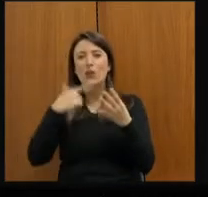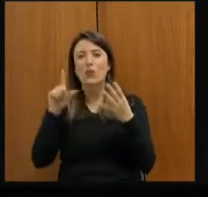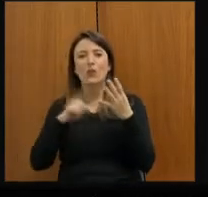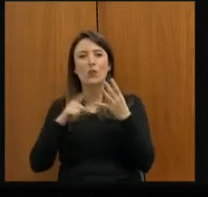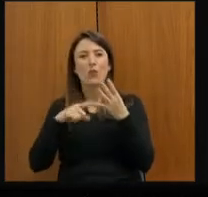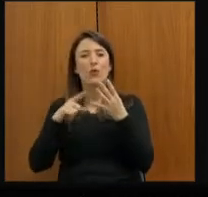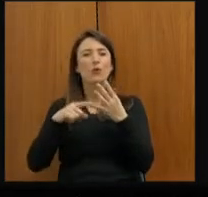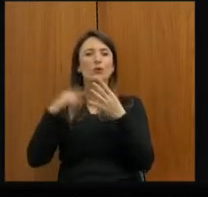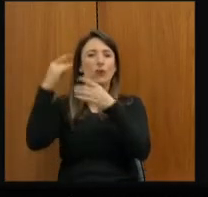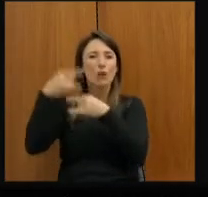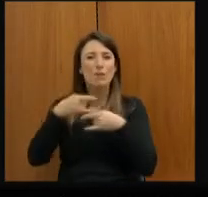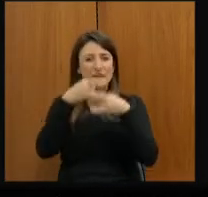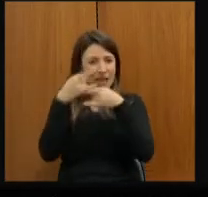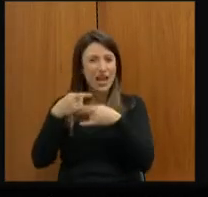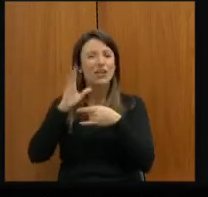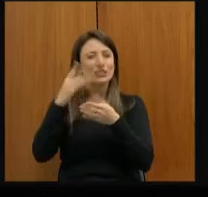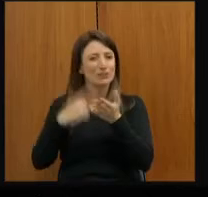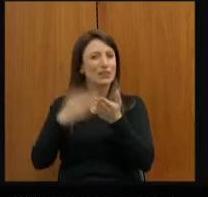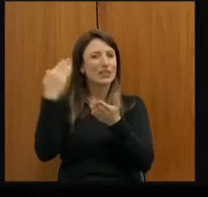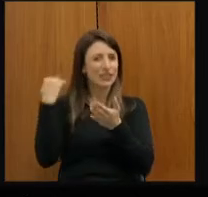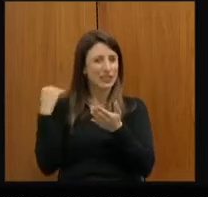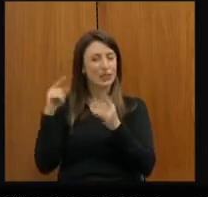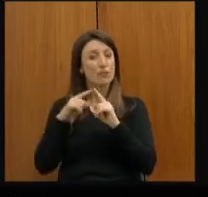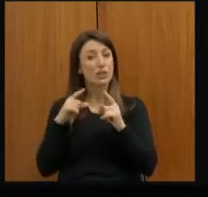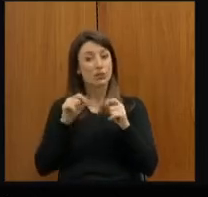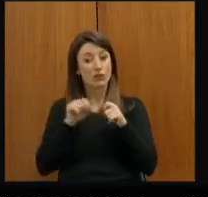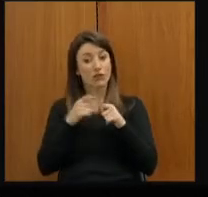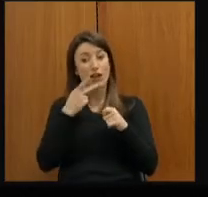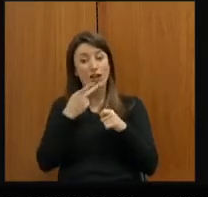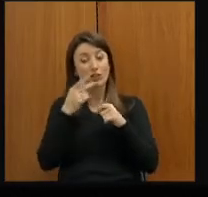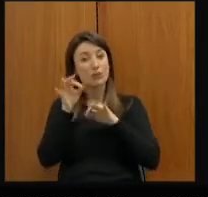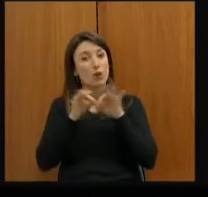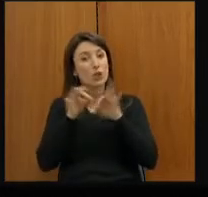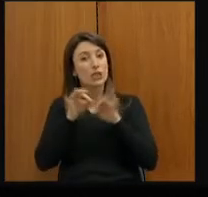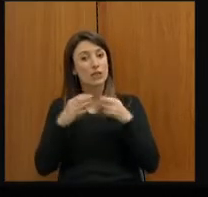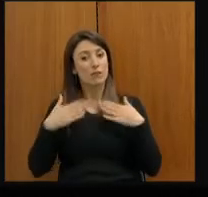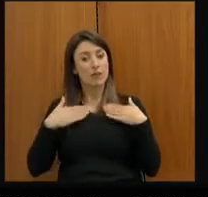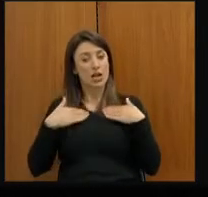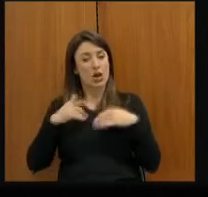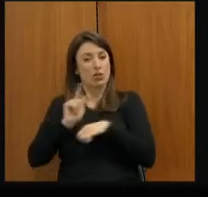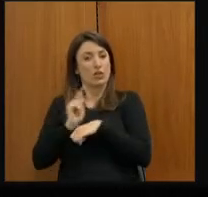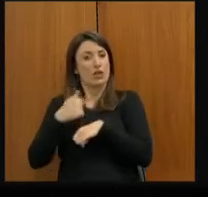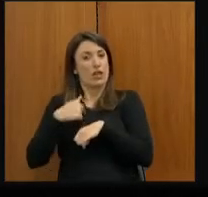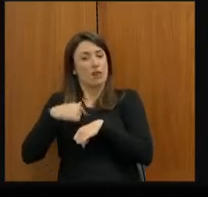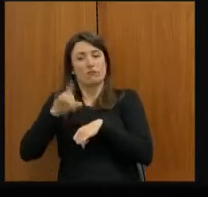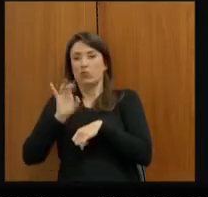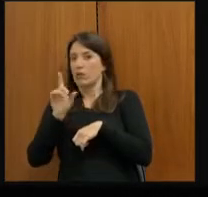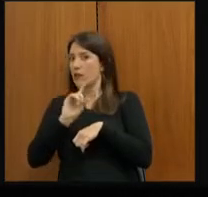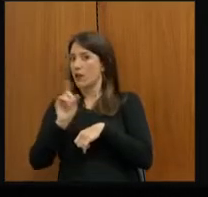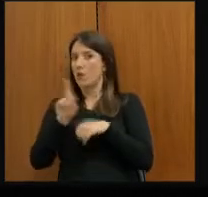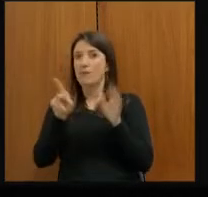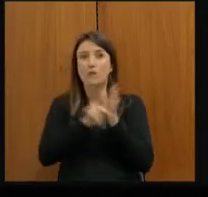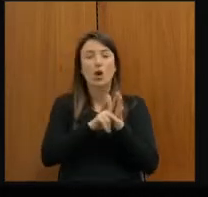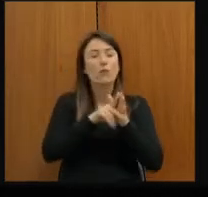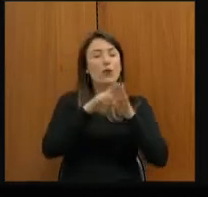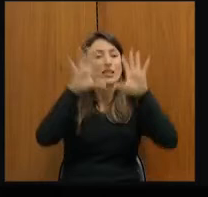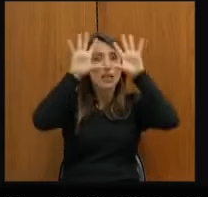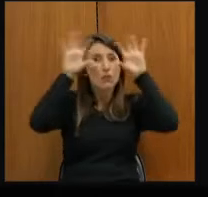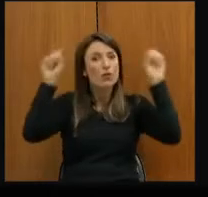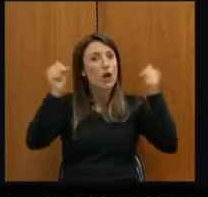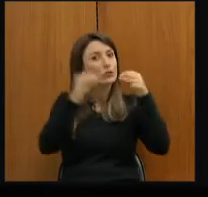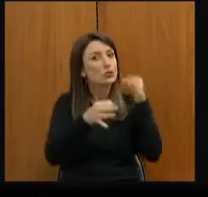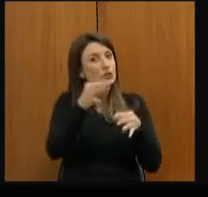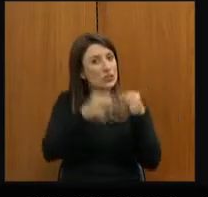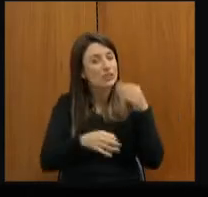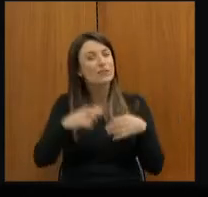eu tô falando aqui de projeto que não é da minha gestão não é do Tribunal de Justiça nós temos o e binário que assim